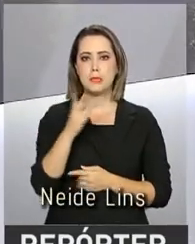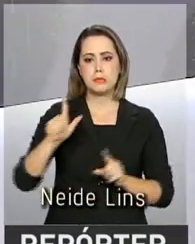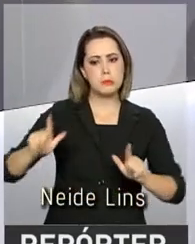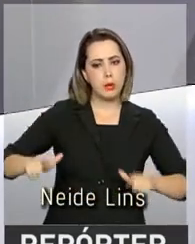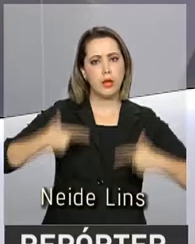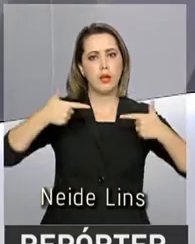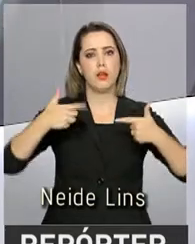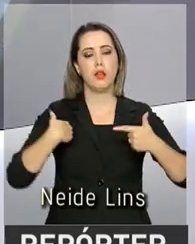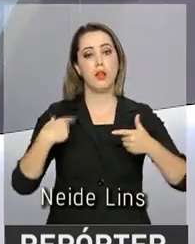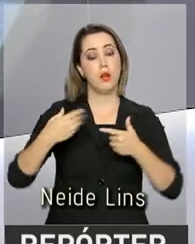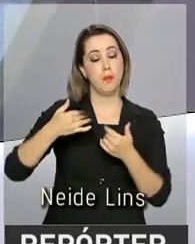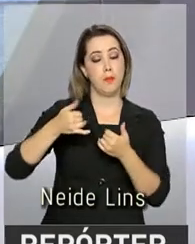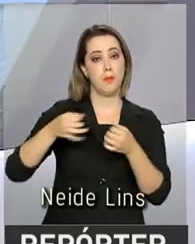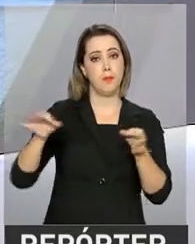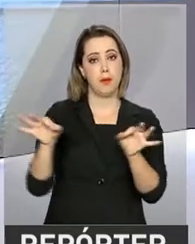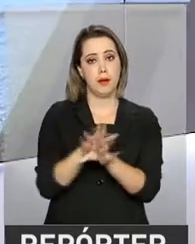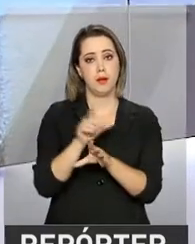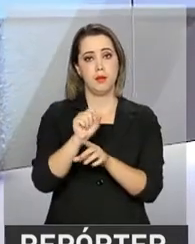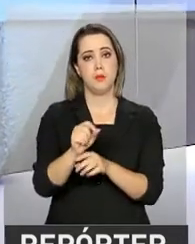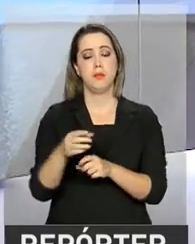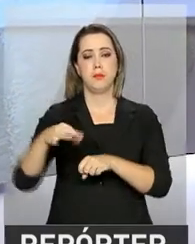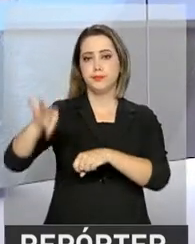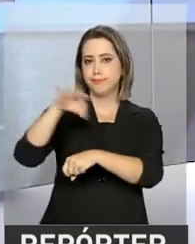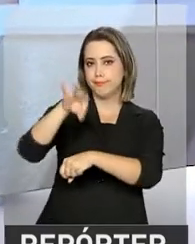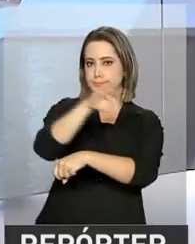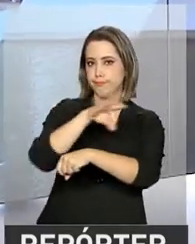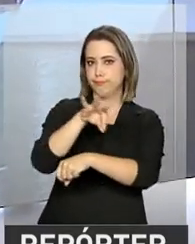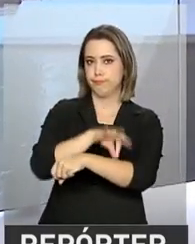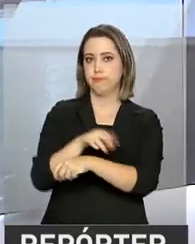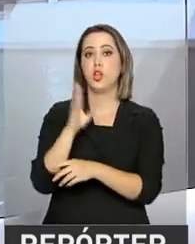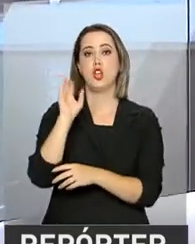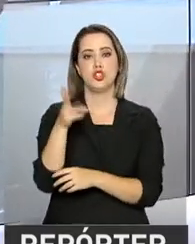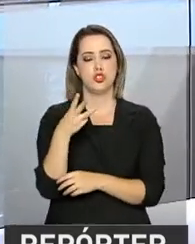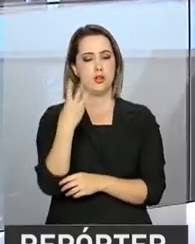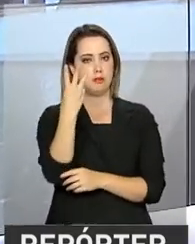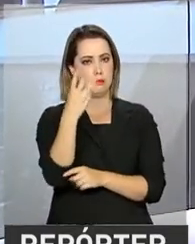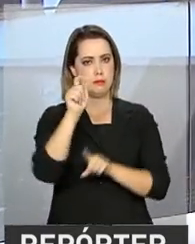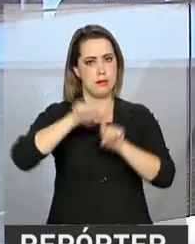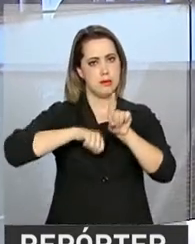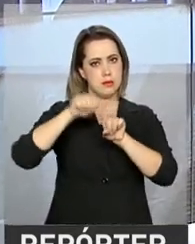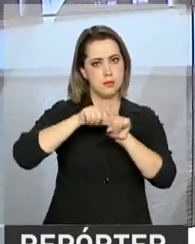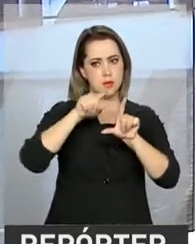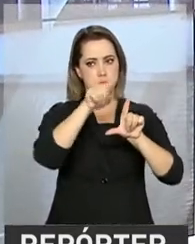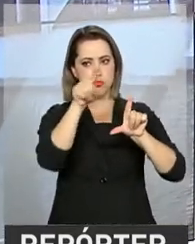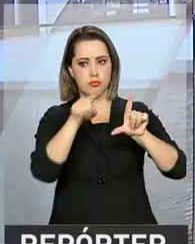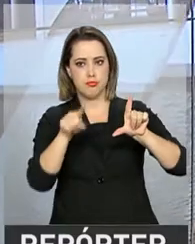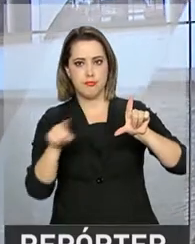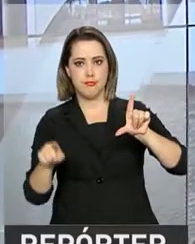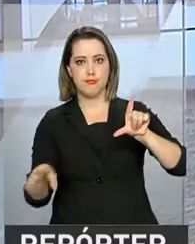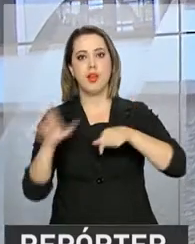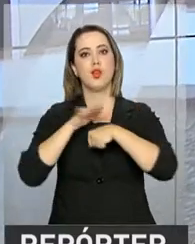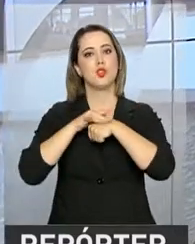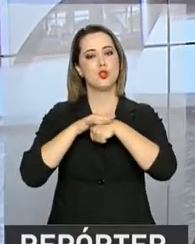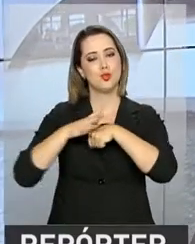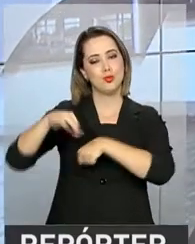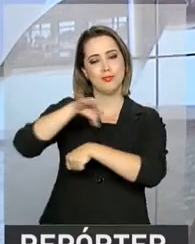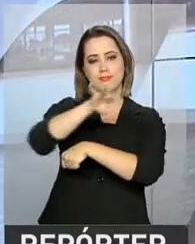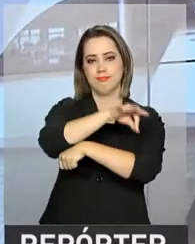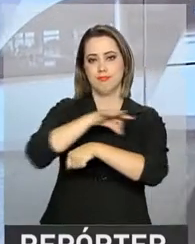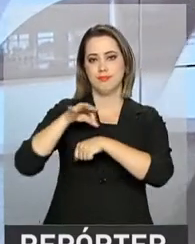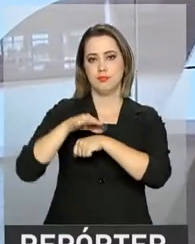aegypti nos três primeiros meses deste ano houve queda significativa no número de casos de doenças transmitidas por mosquitos